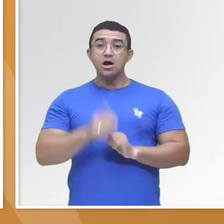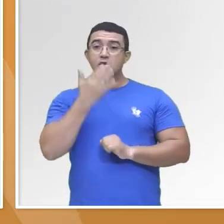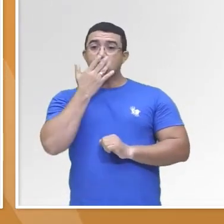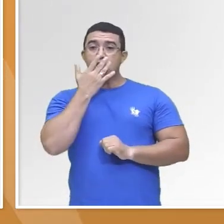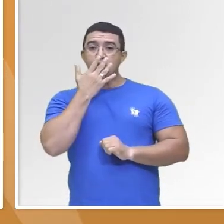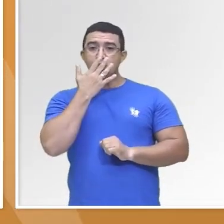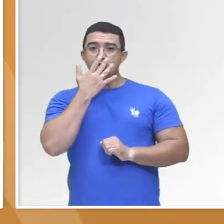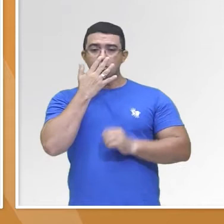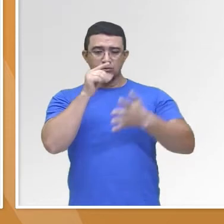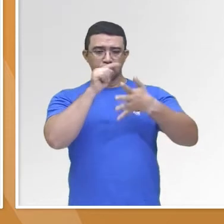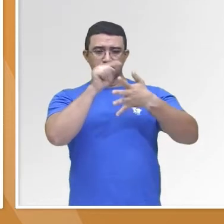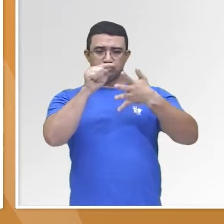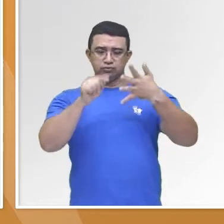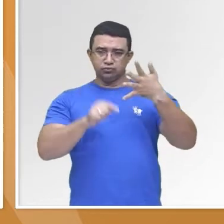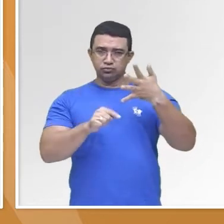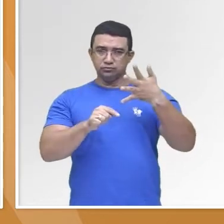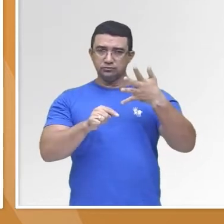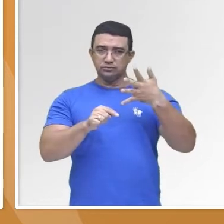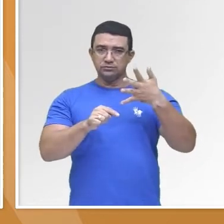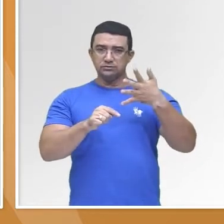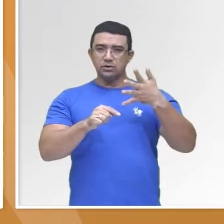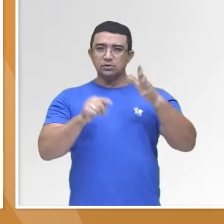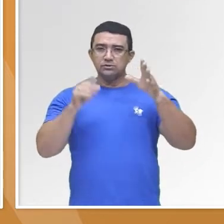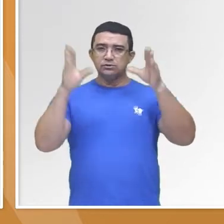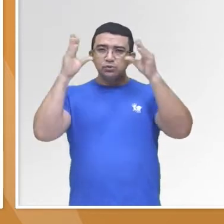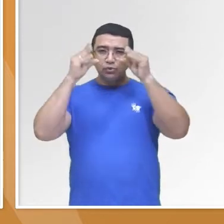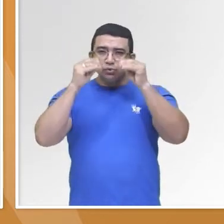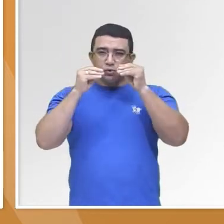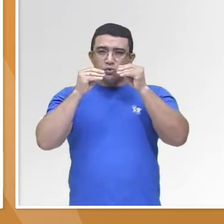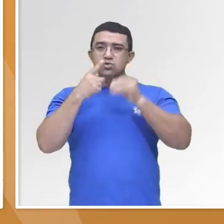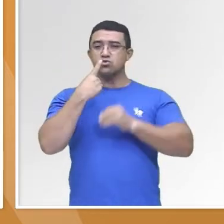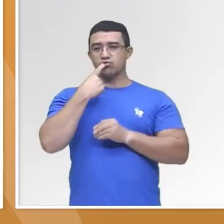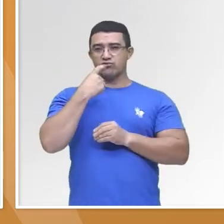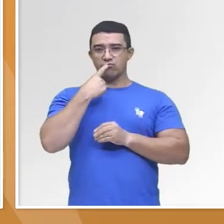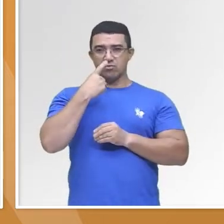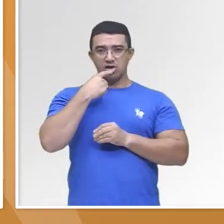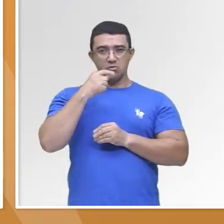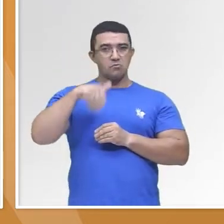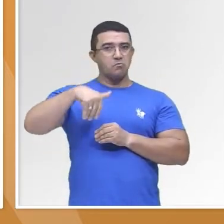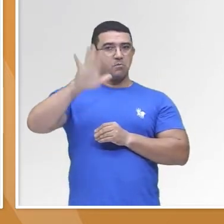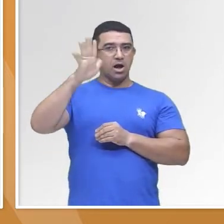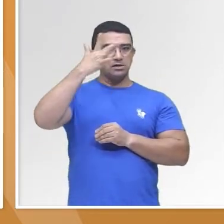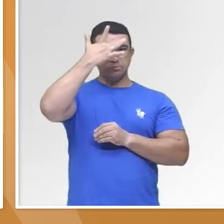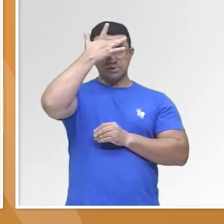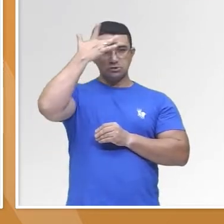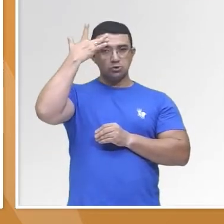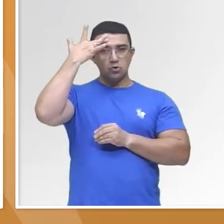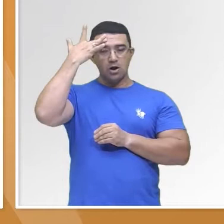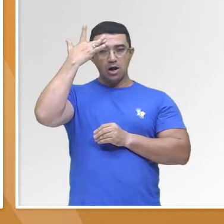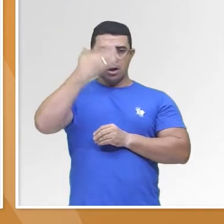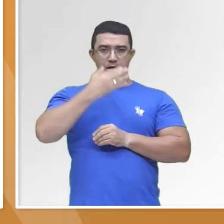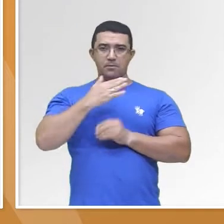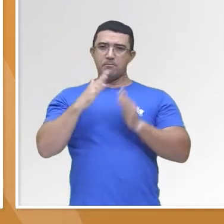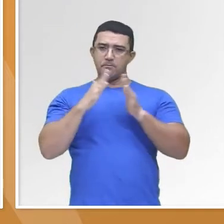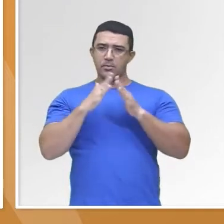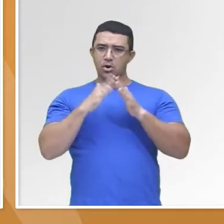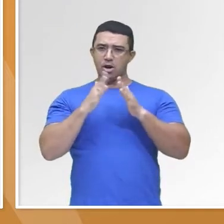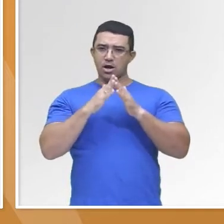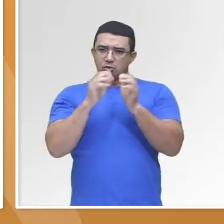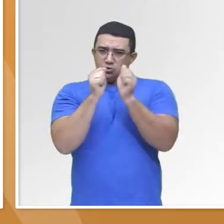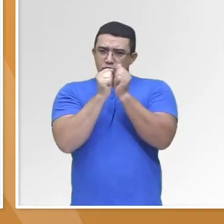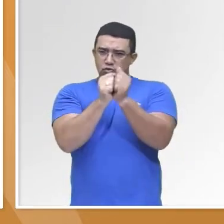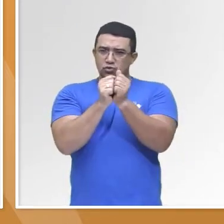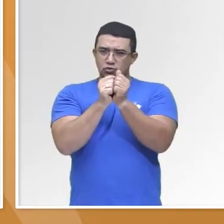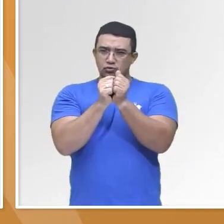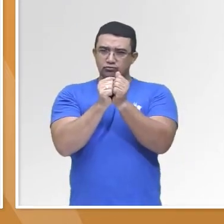aí mais habitantes por quilômetros quadrados, tá? Então, olha só, aqui nessa área da